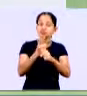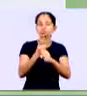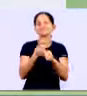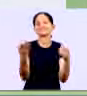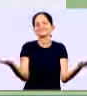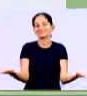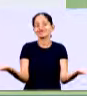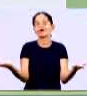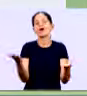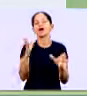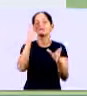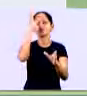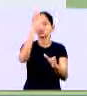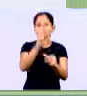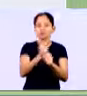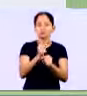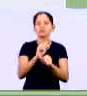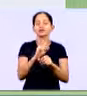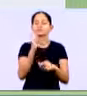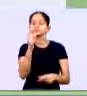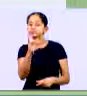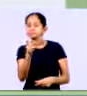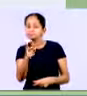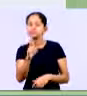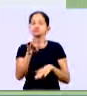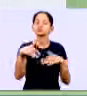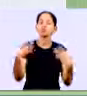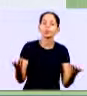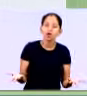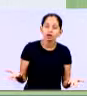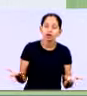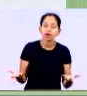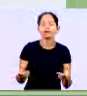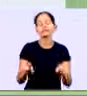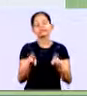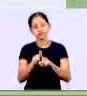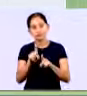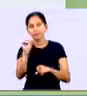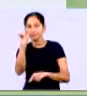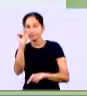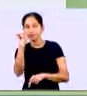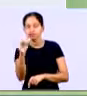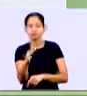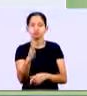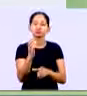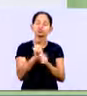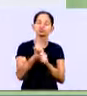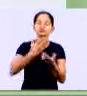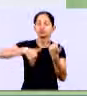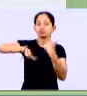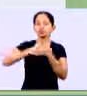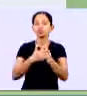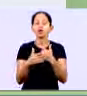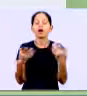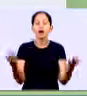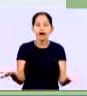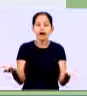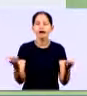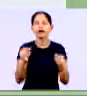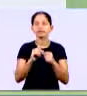dar o total do ano. O preço de venda, as vendas totais, né? Então, eu vou encontrar aqui,